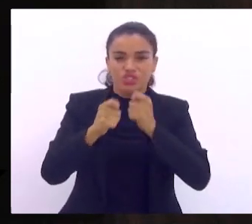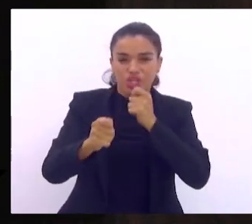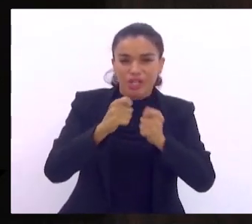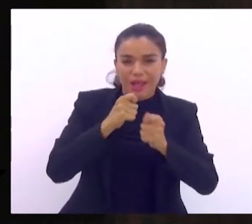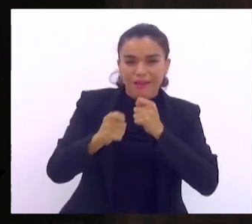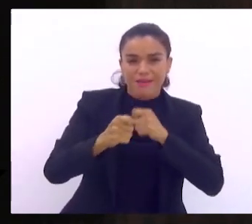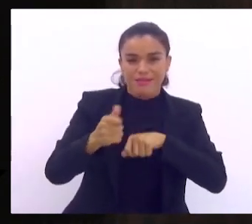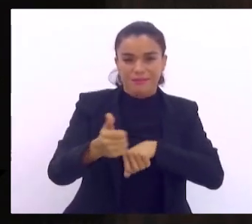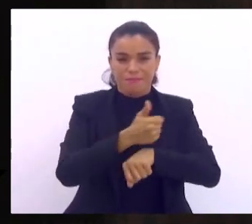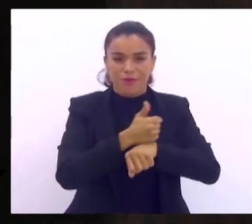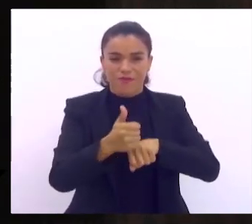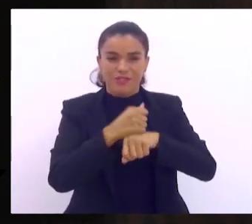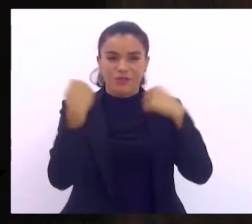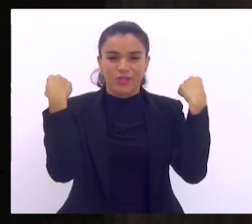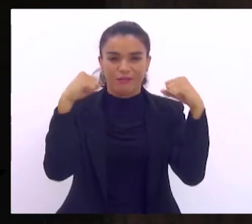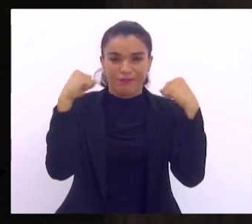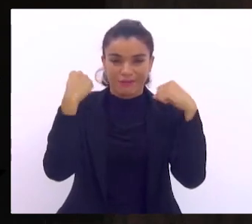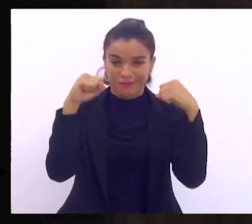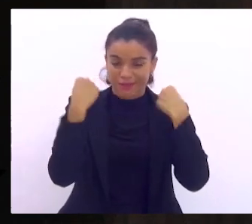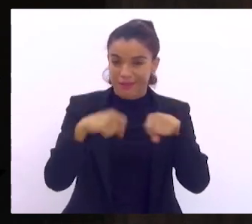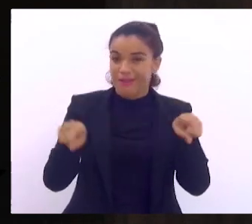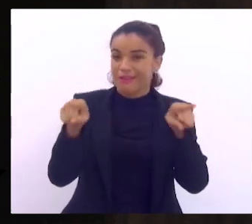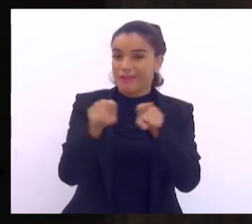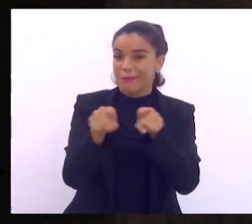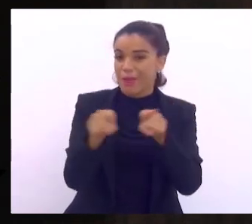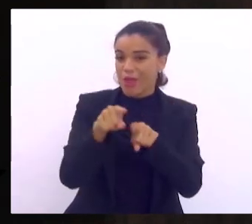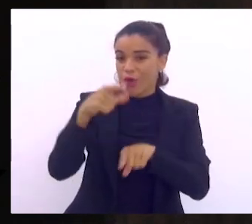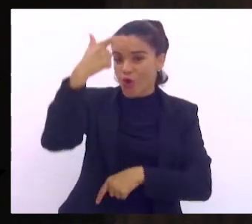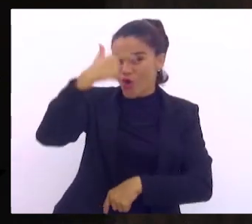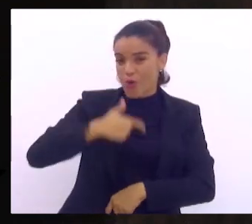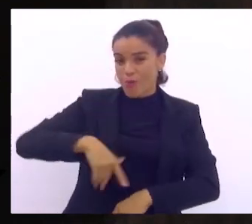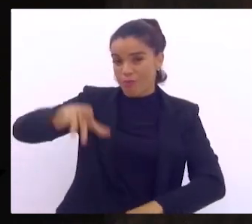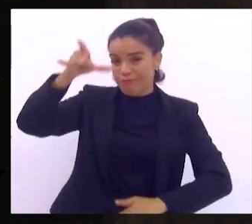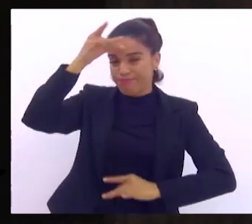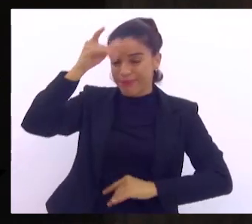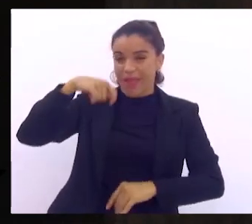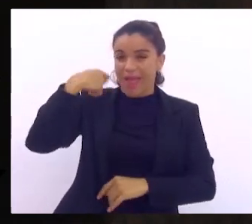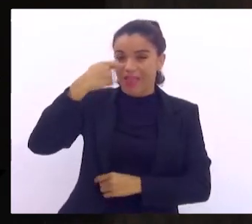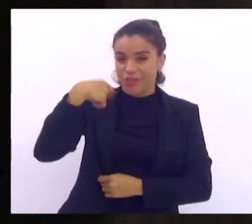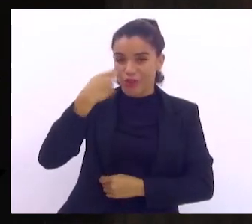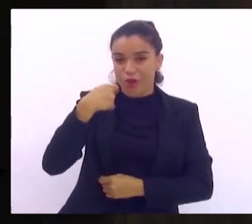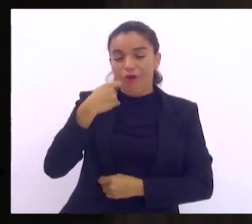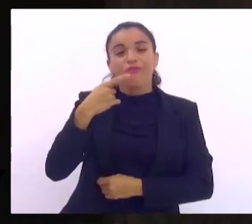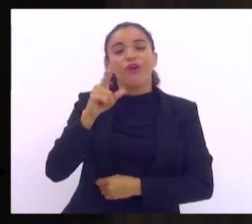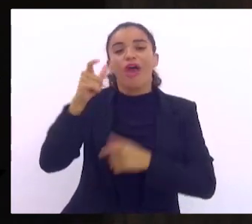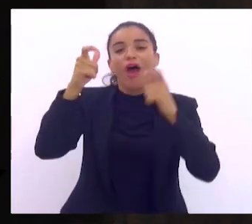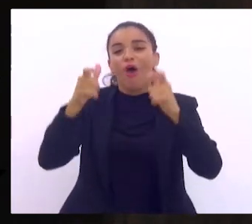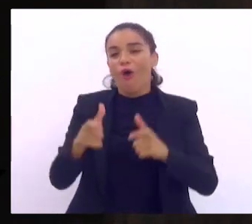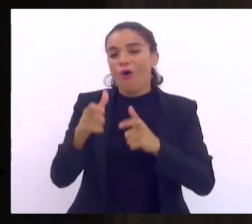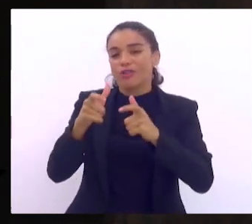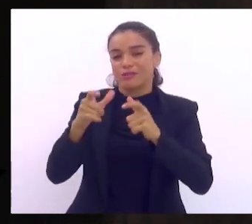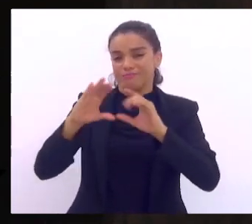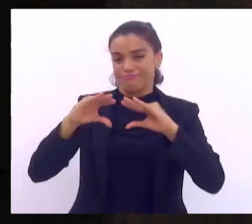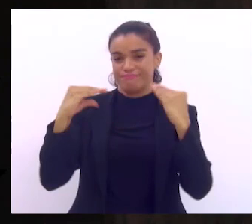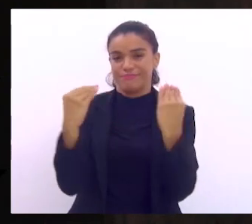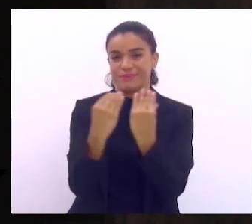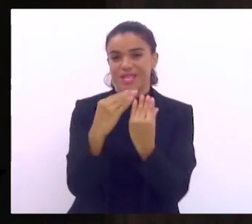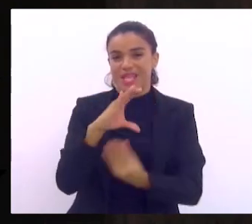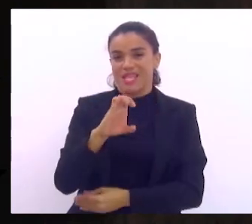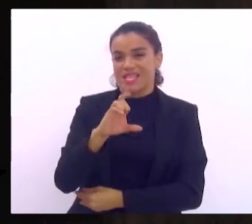como profissional de educação física, inclusive como ator, foi construída dentro do estádio Célio Negreiro de